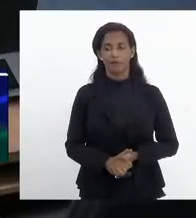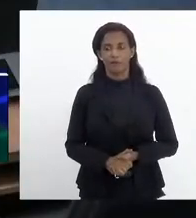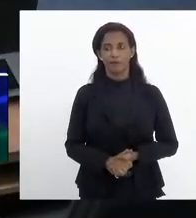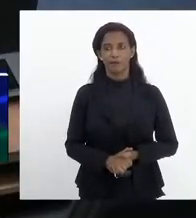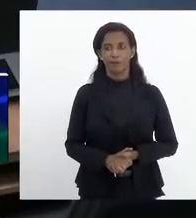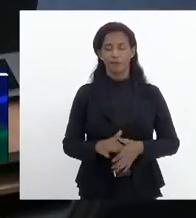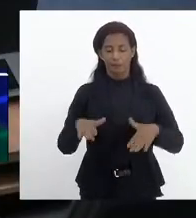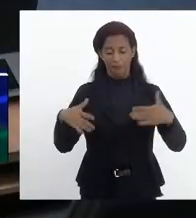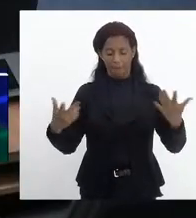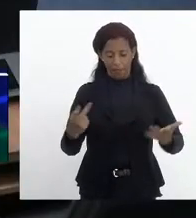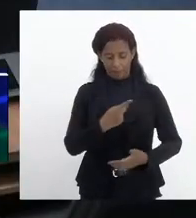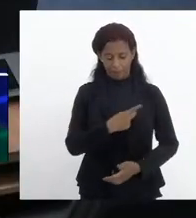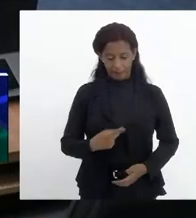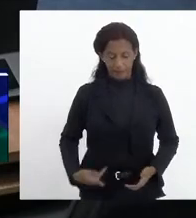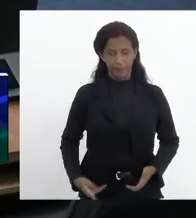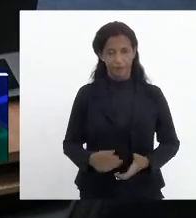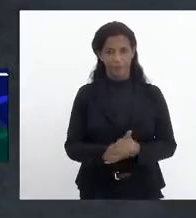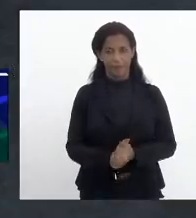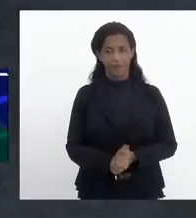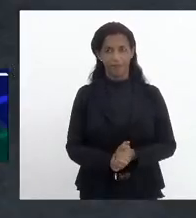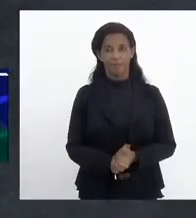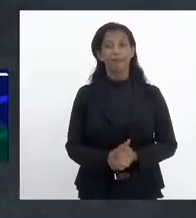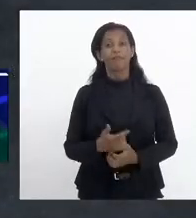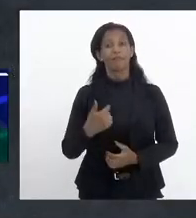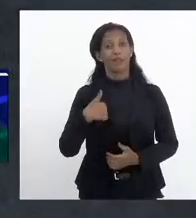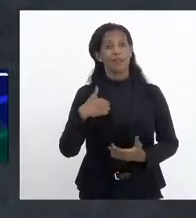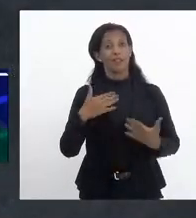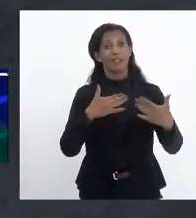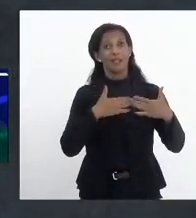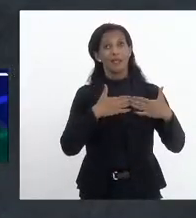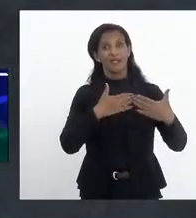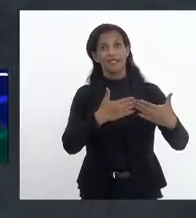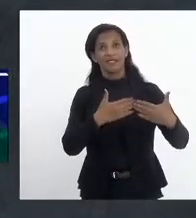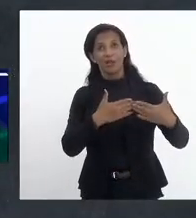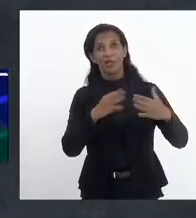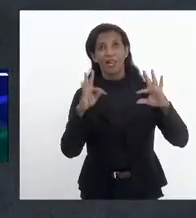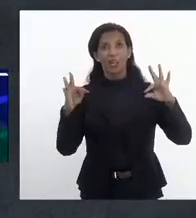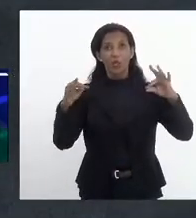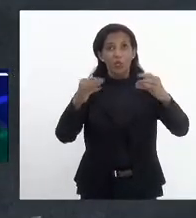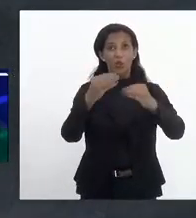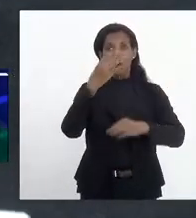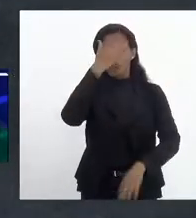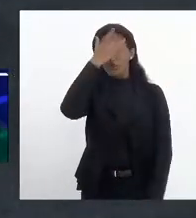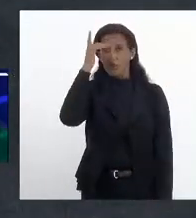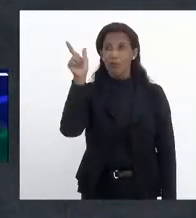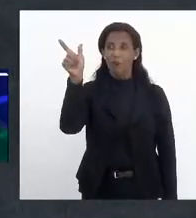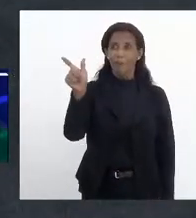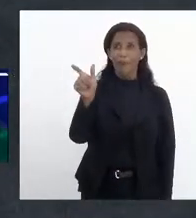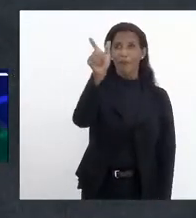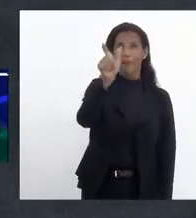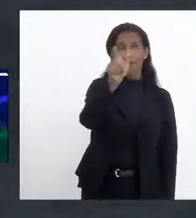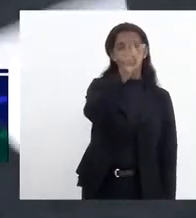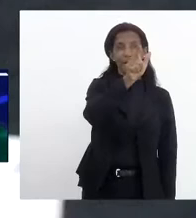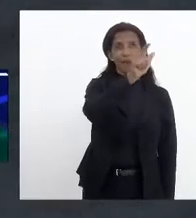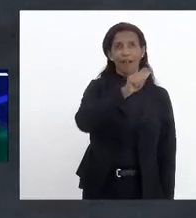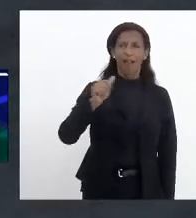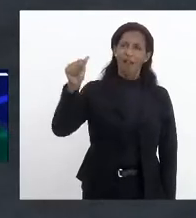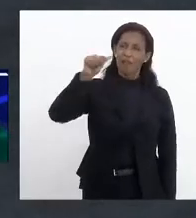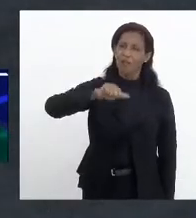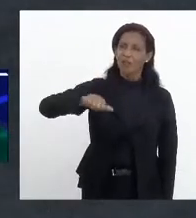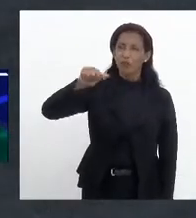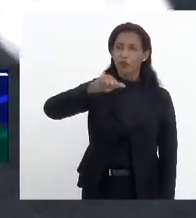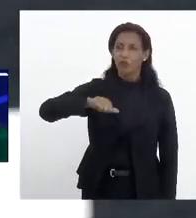Senhor presidente, em primeiro lugar, também saudar todos os auditores aqui presentes, a